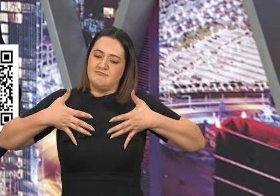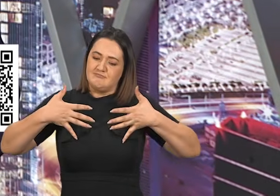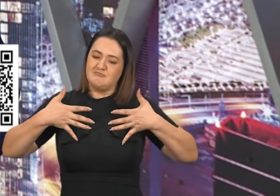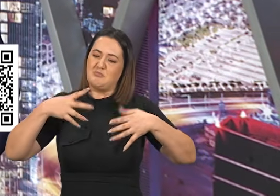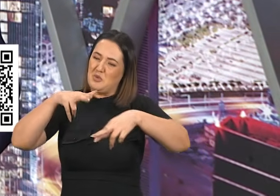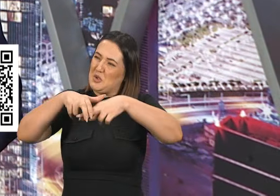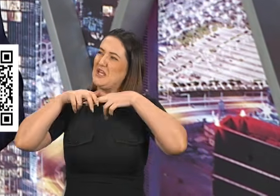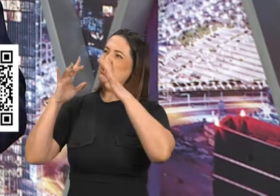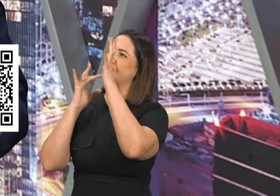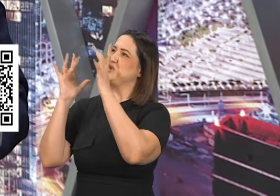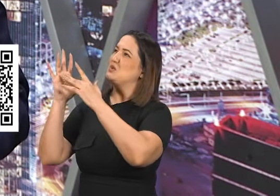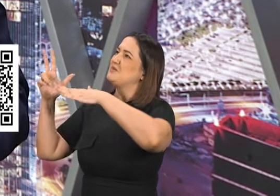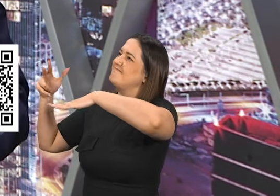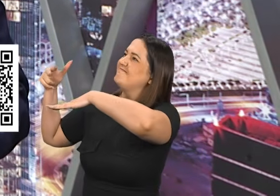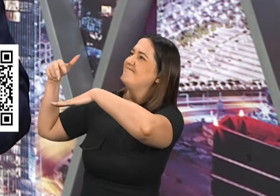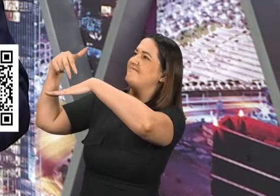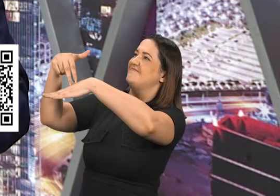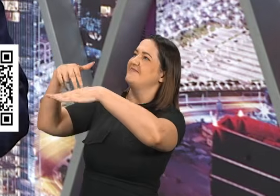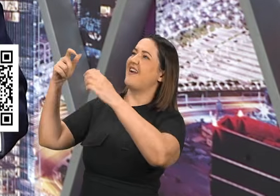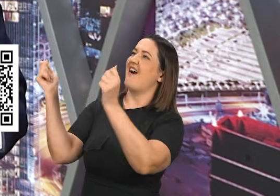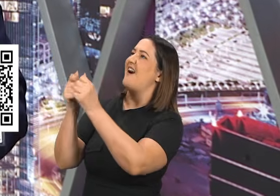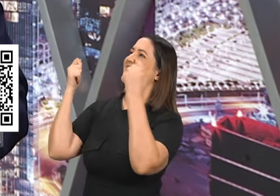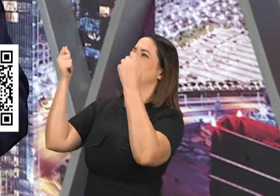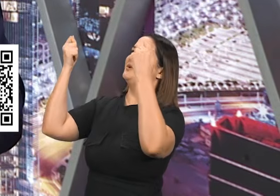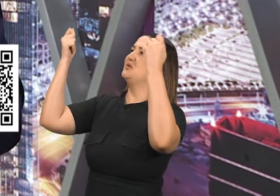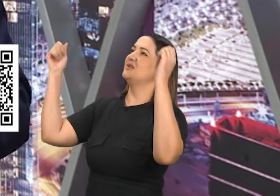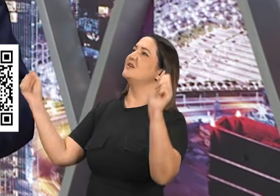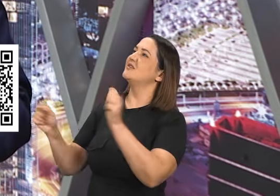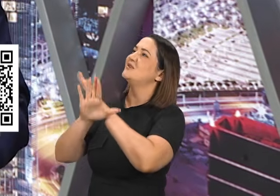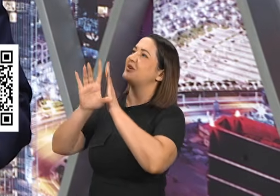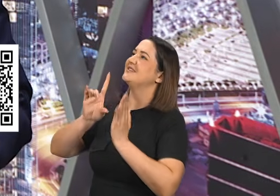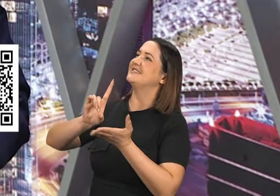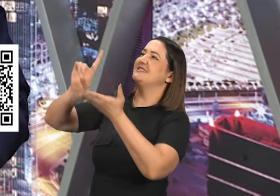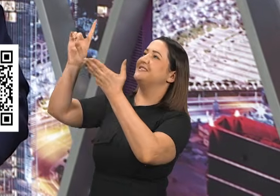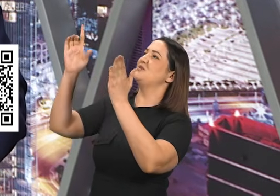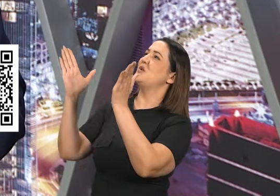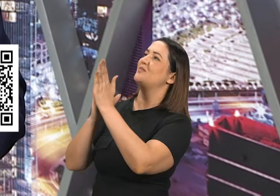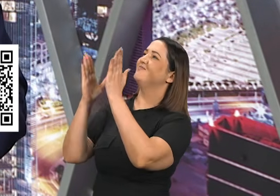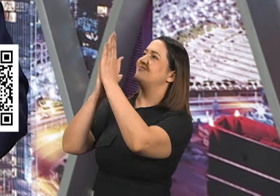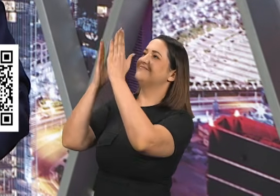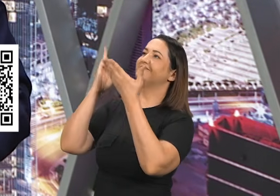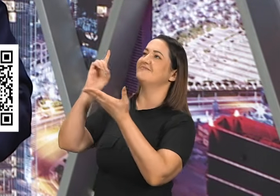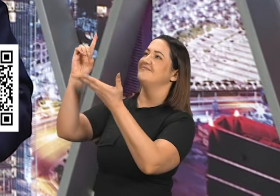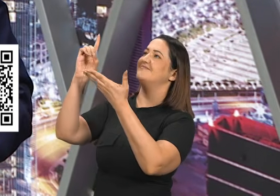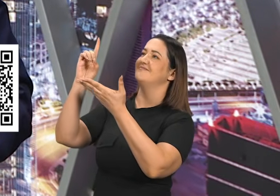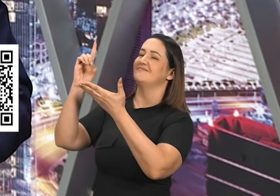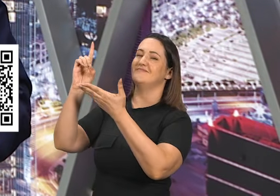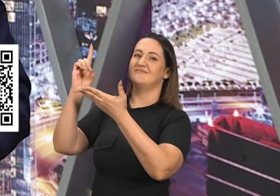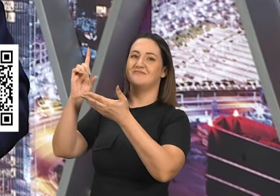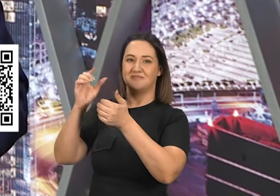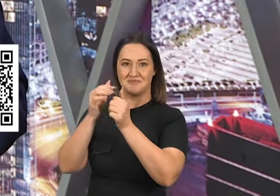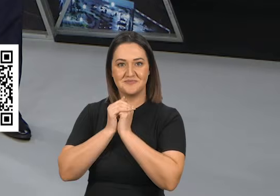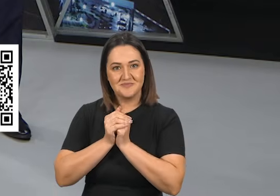aproxima. Aleluia, glória a Deus, louvado seja o nome do Senhor, amém?